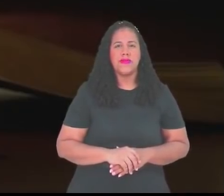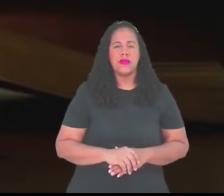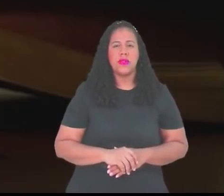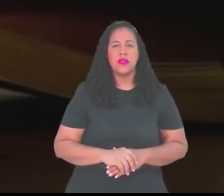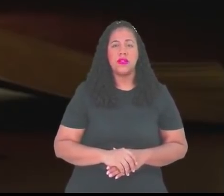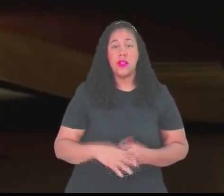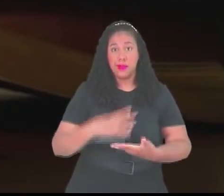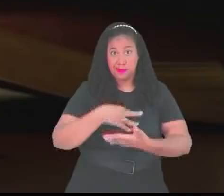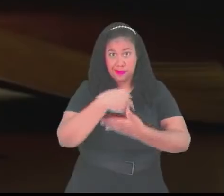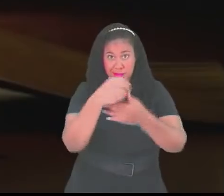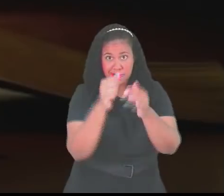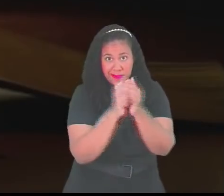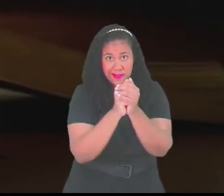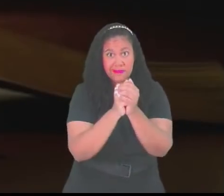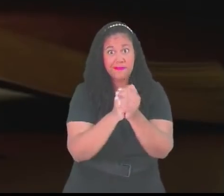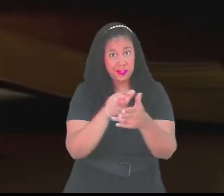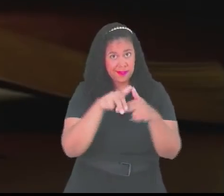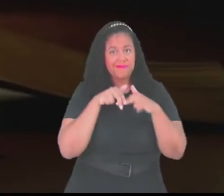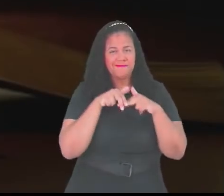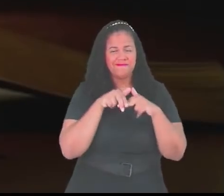Quem diz amém por isso?